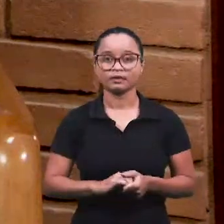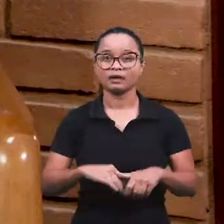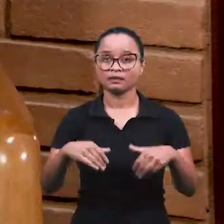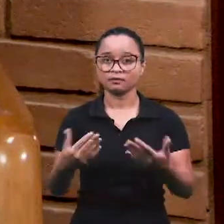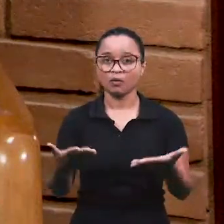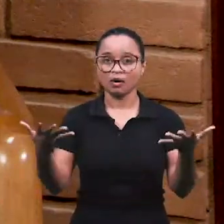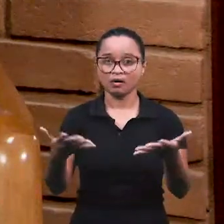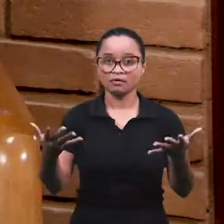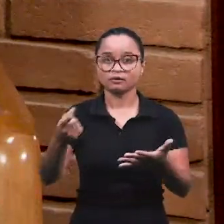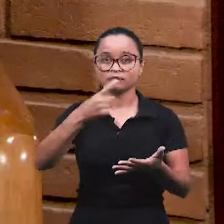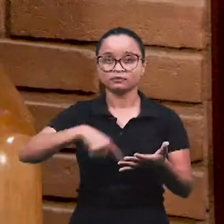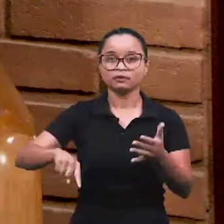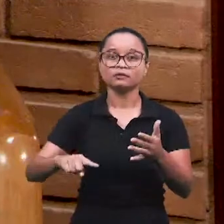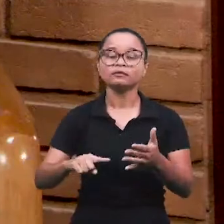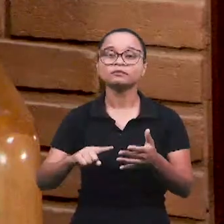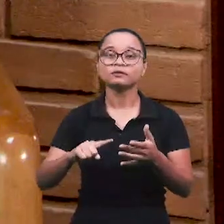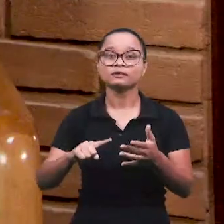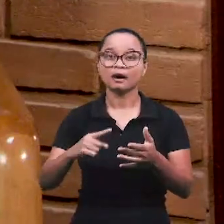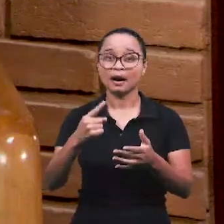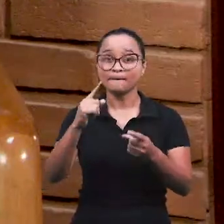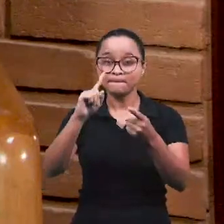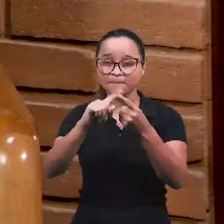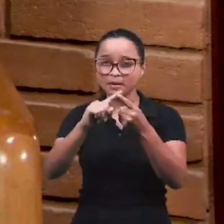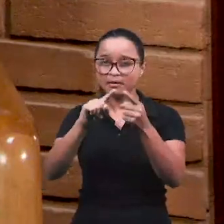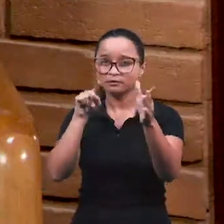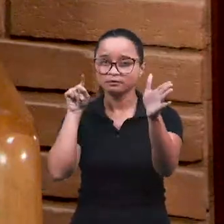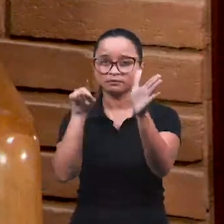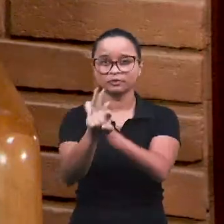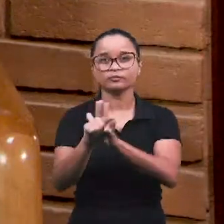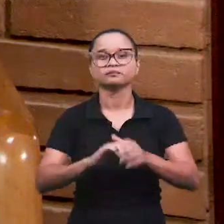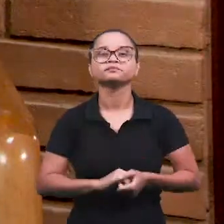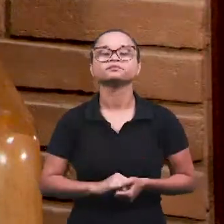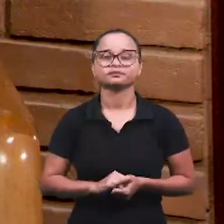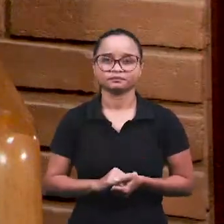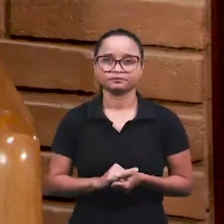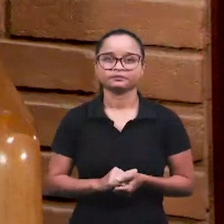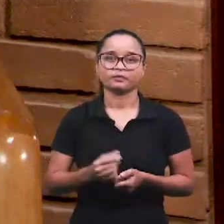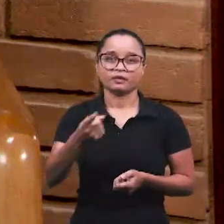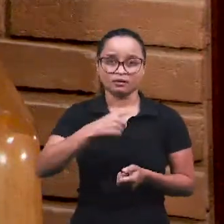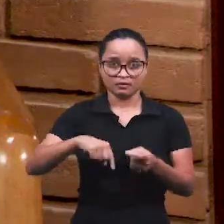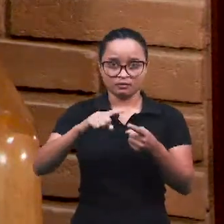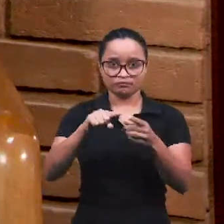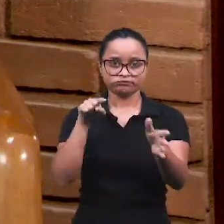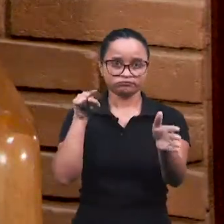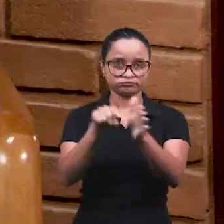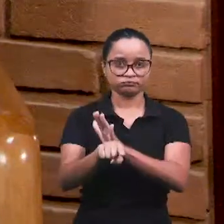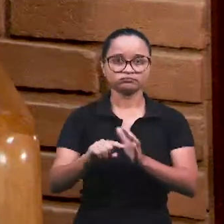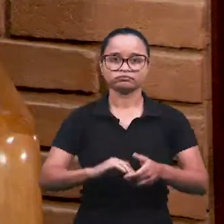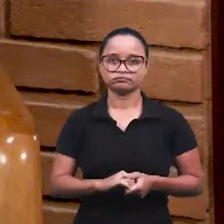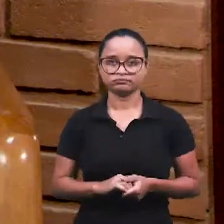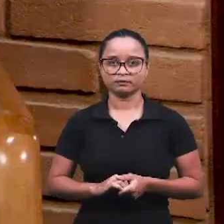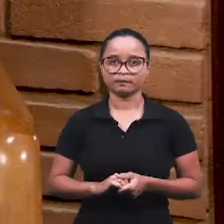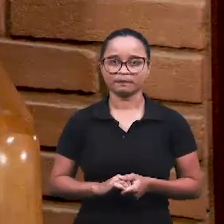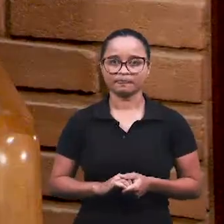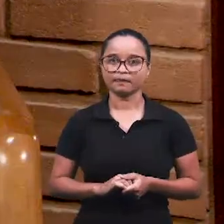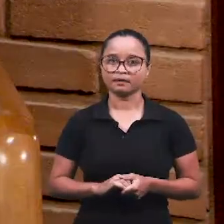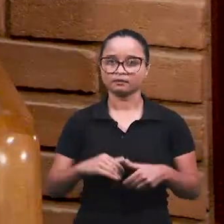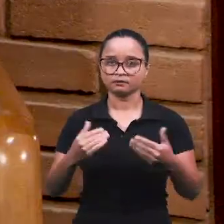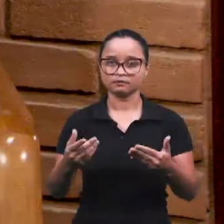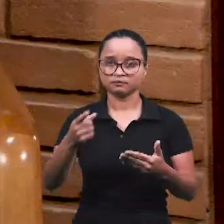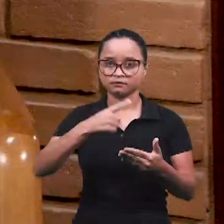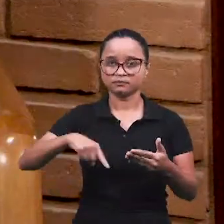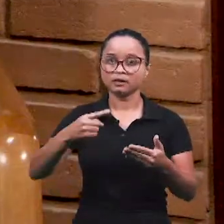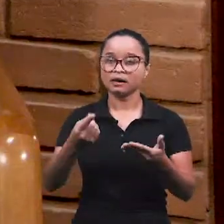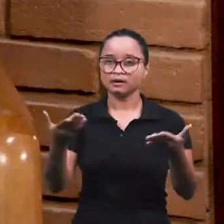Por isso, nós vamos agora à nossa primeira pergunta. E a nossa primeira pergunta, ela é a seguinte, vamos